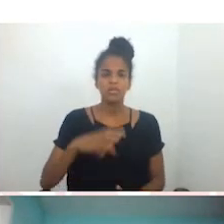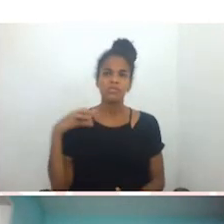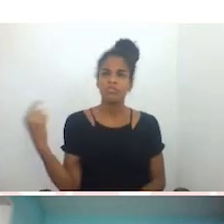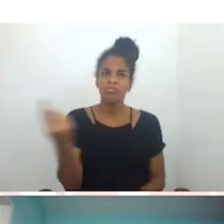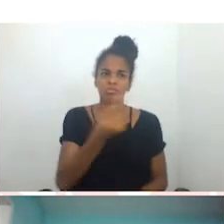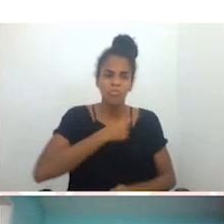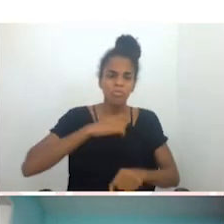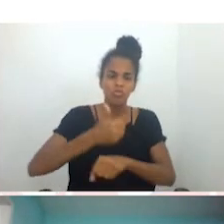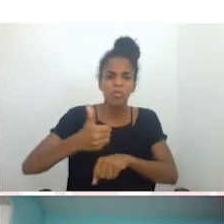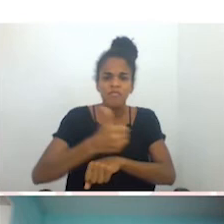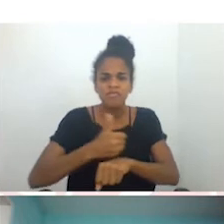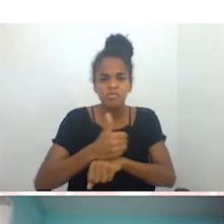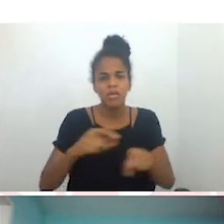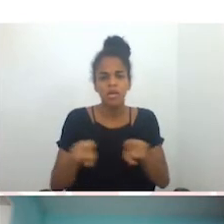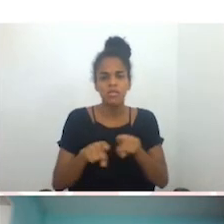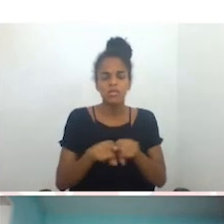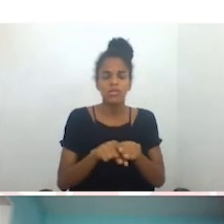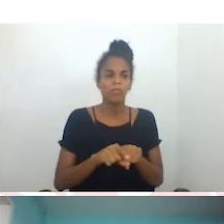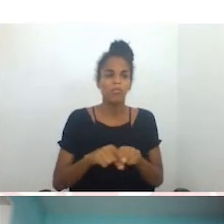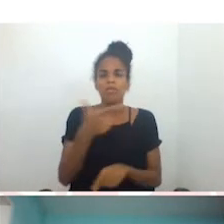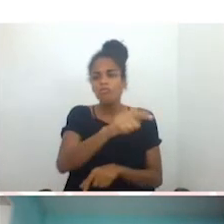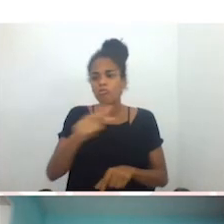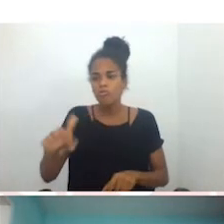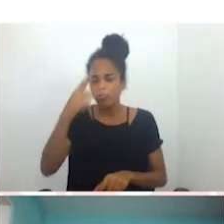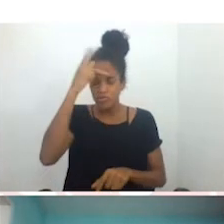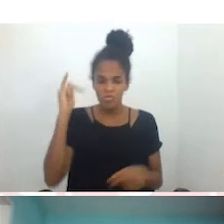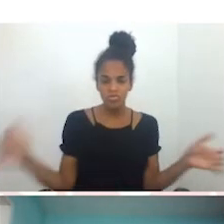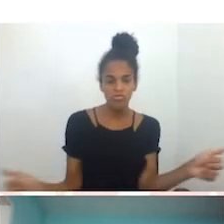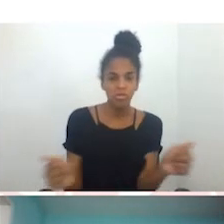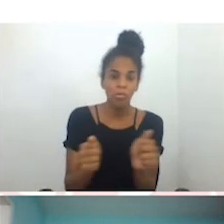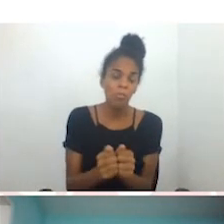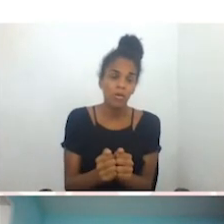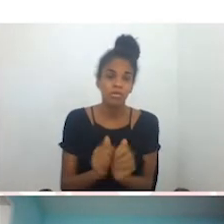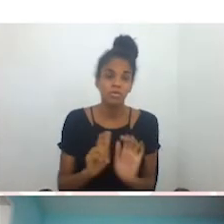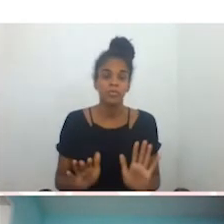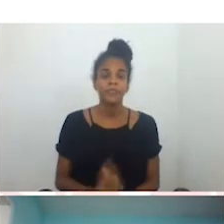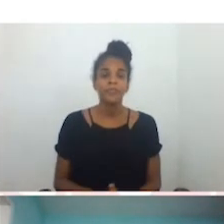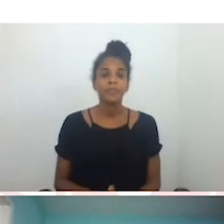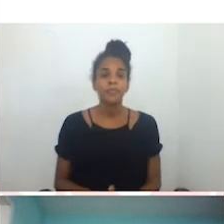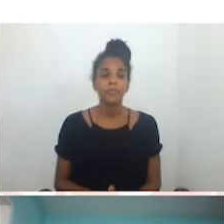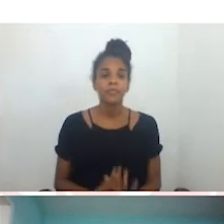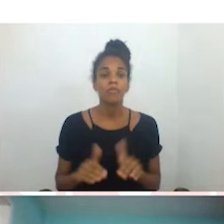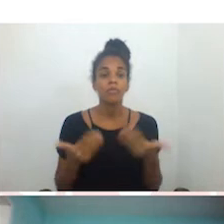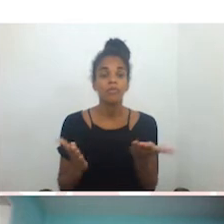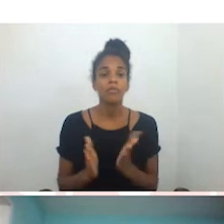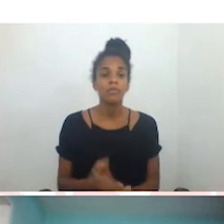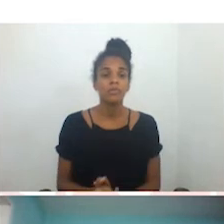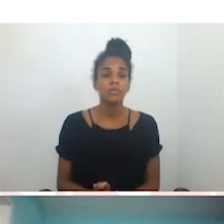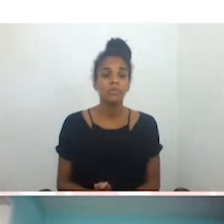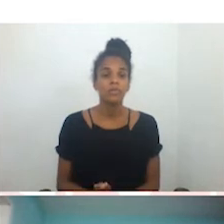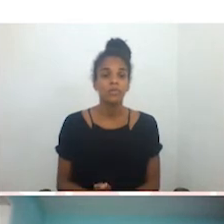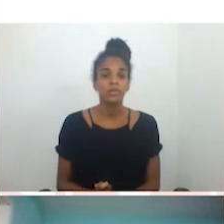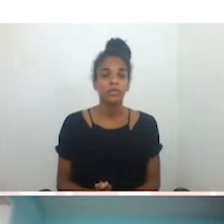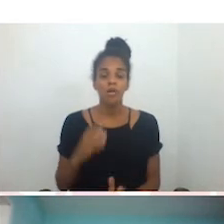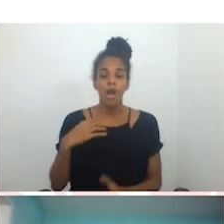ali e acompanhando-se e tudo mais, que estão próximos ao paciente da emergência, né? Então, a equipe de